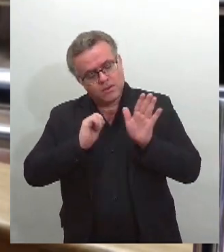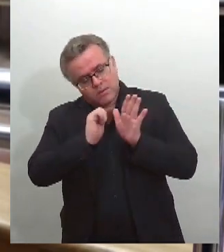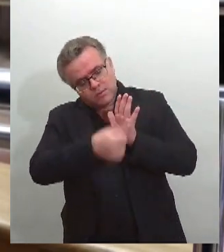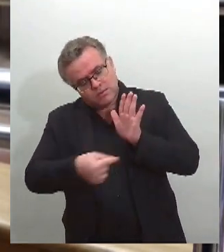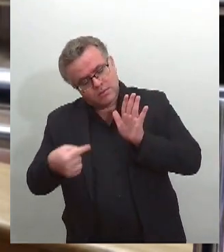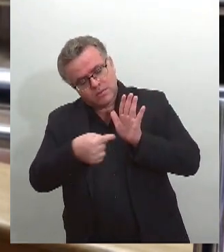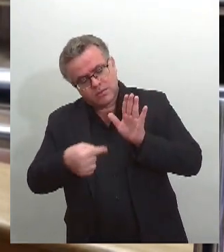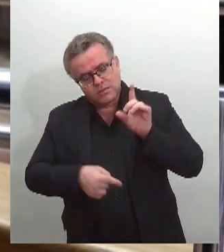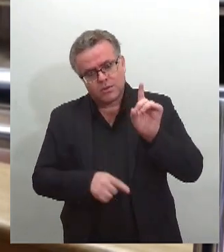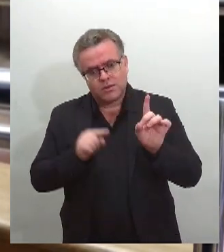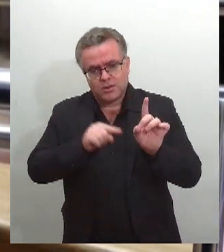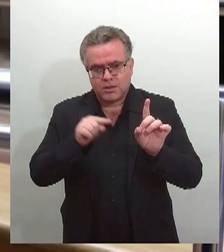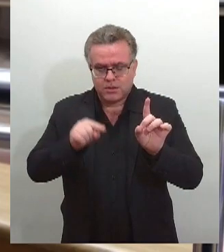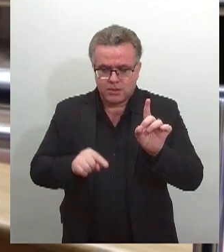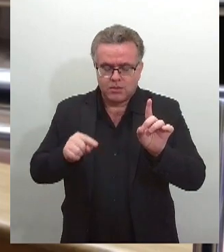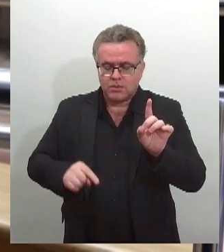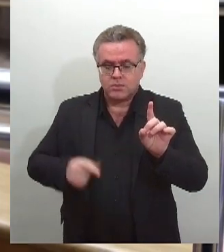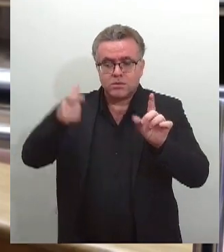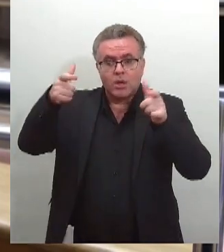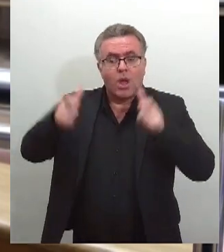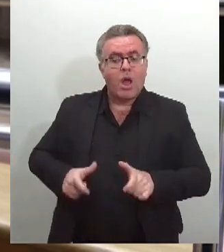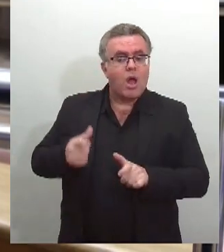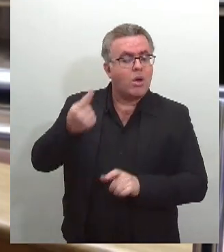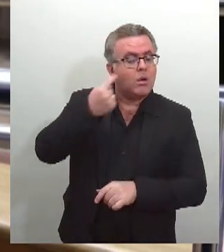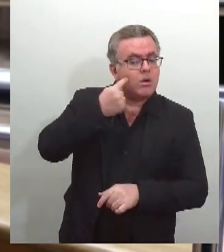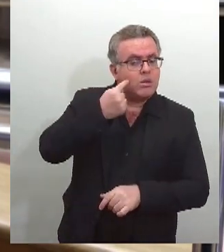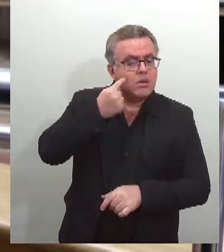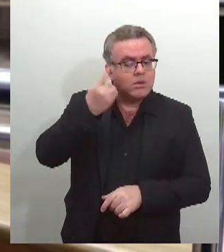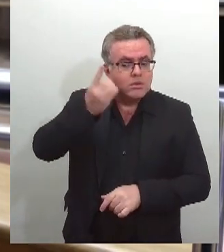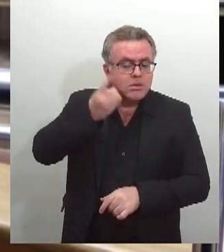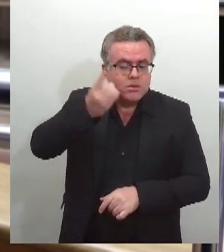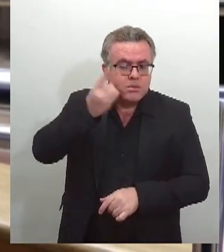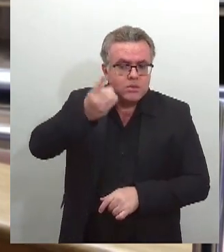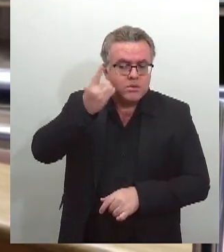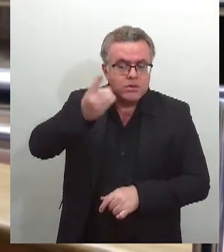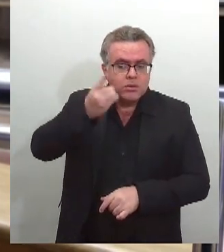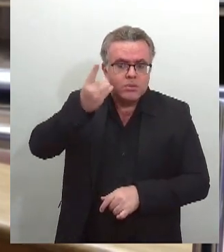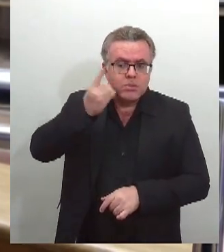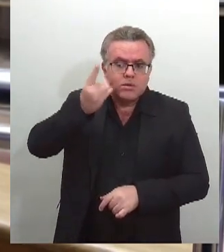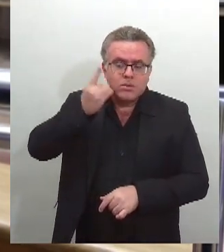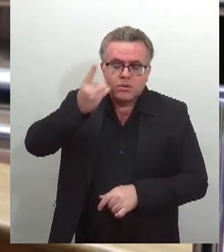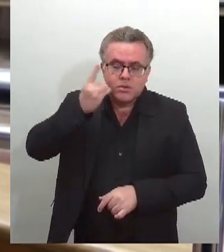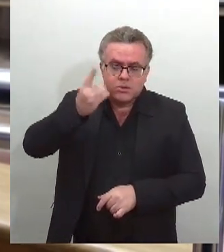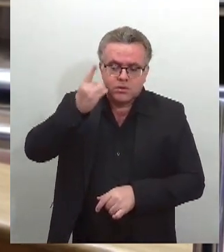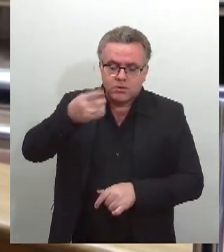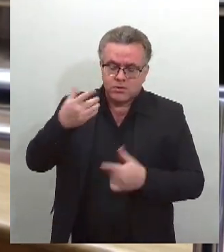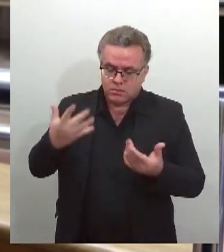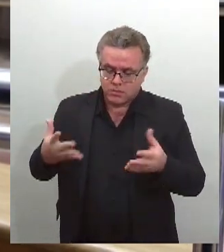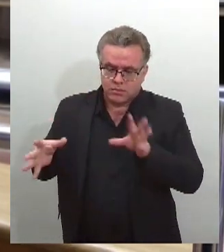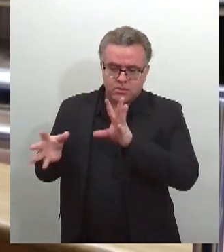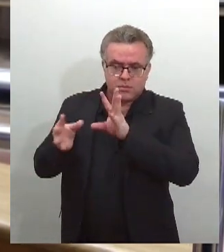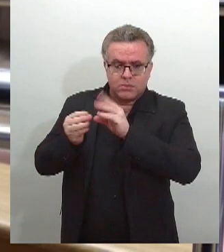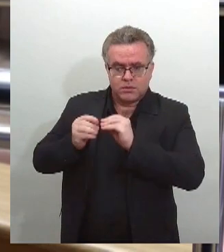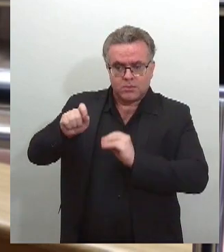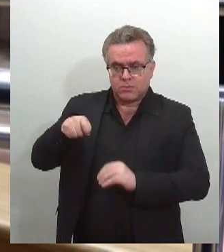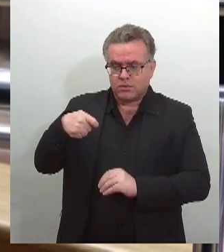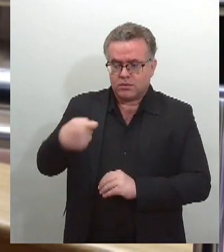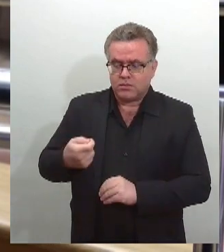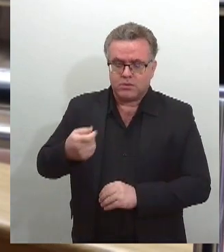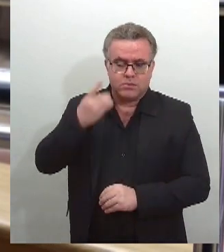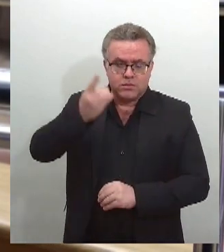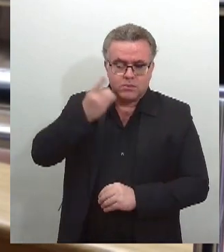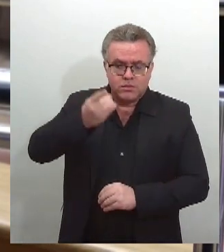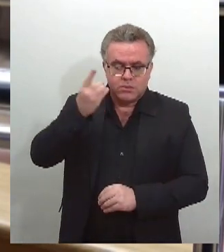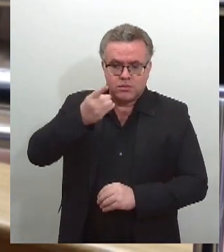de articulação que é na bochecha e fazendo um círculo. Então, esse é o sinal de deputado.